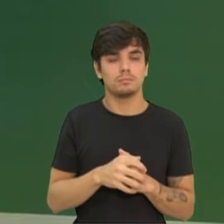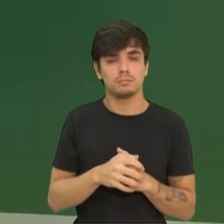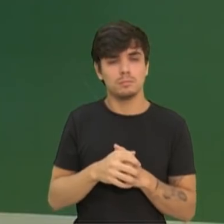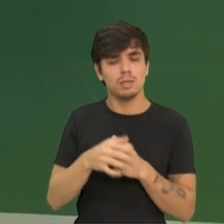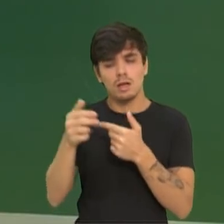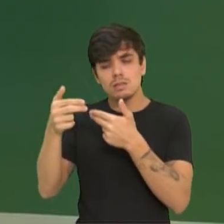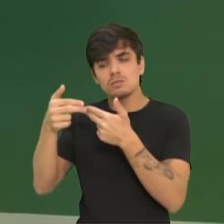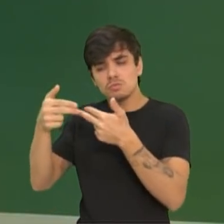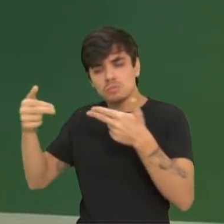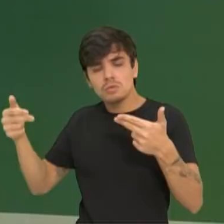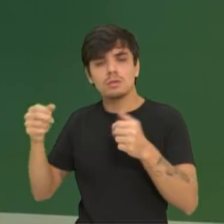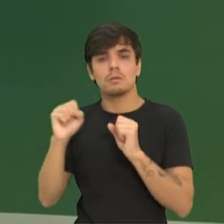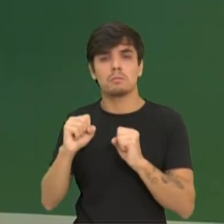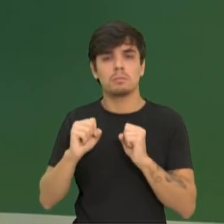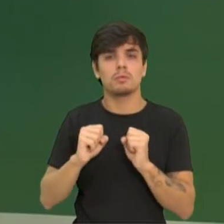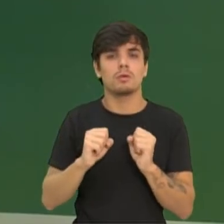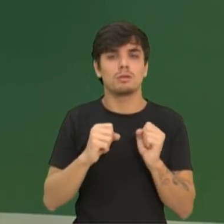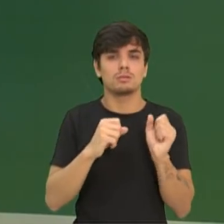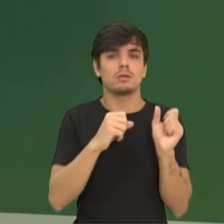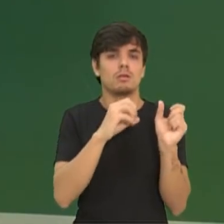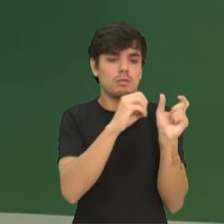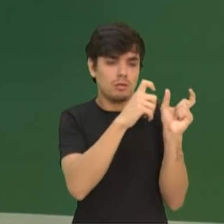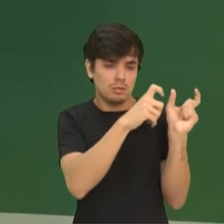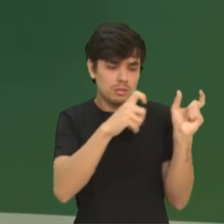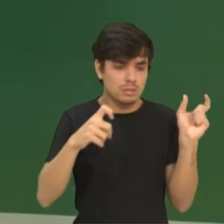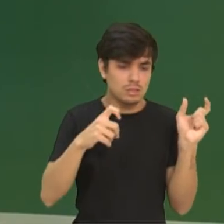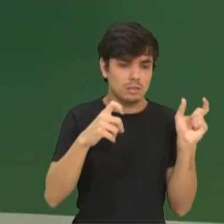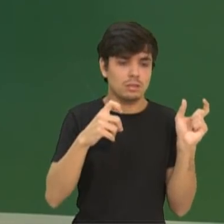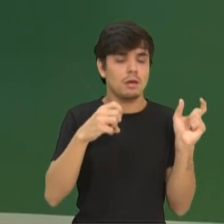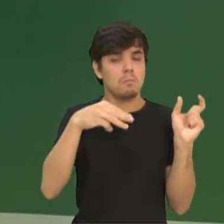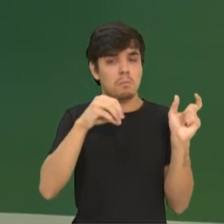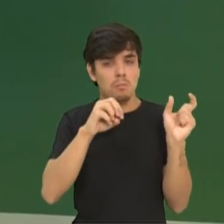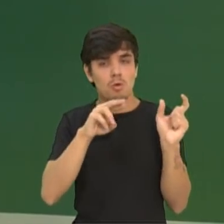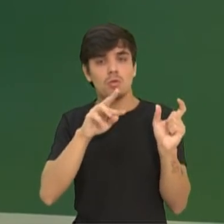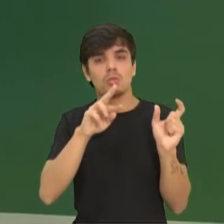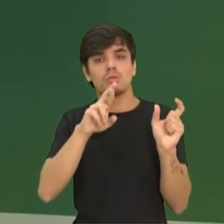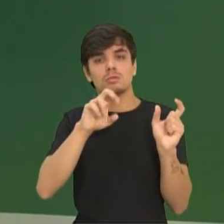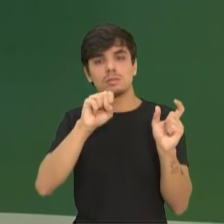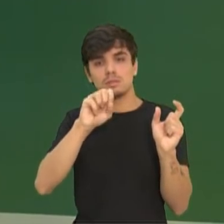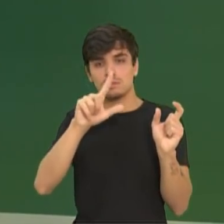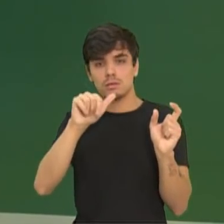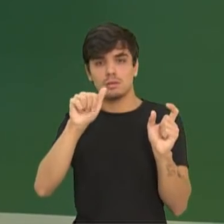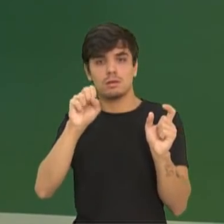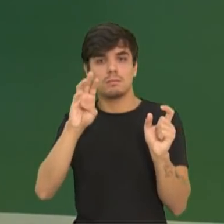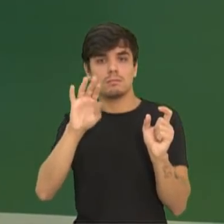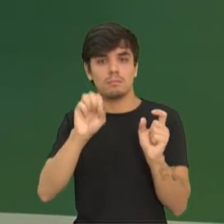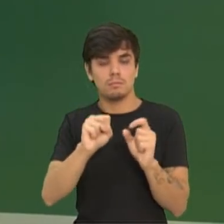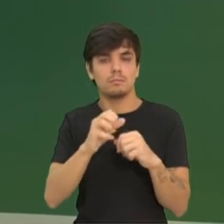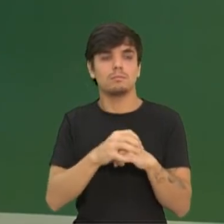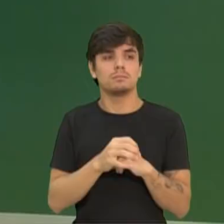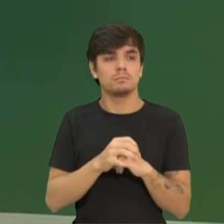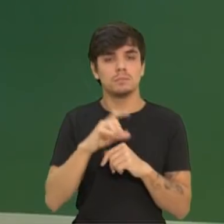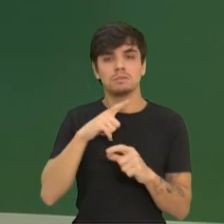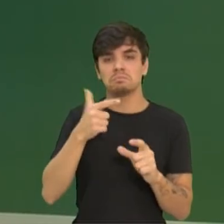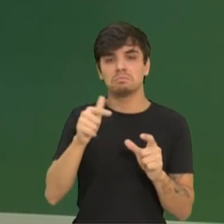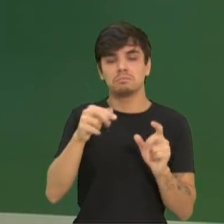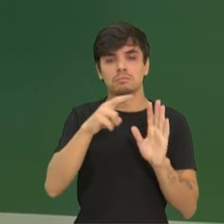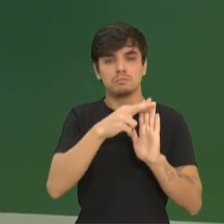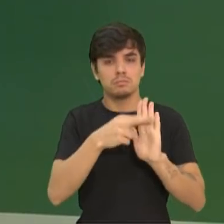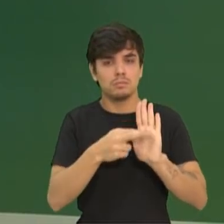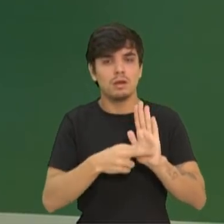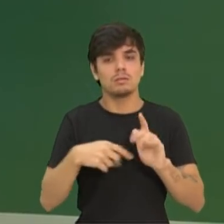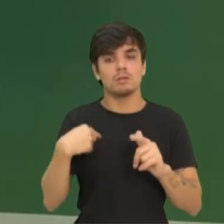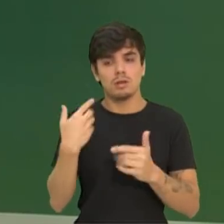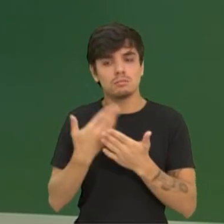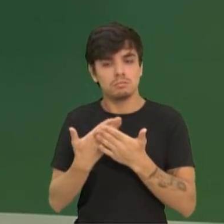ser paroxítonas, temos ali oxítonas e também monossílabos, mas não entram na questão da regra de acentuação que estamos